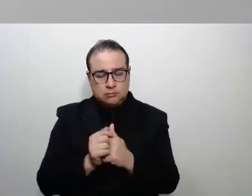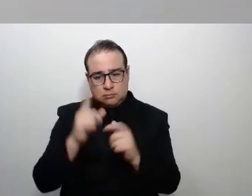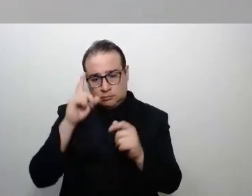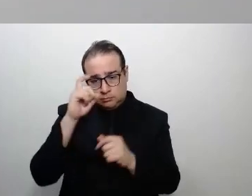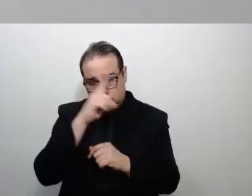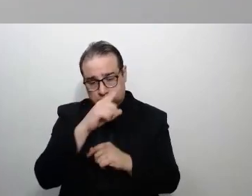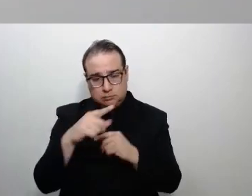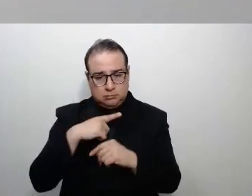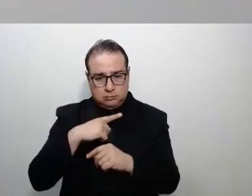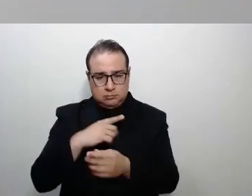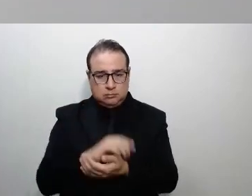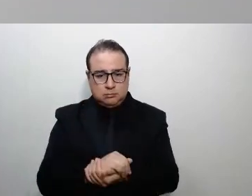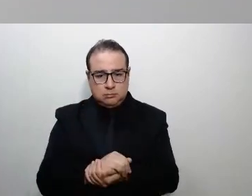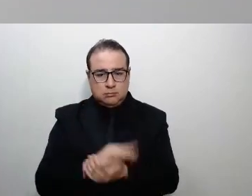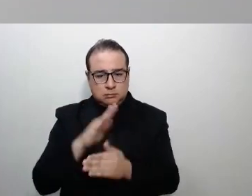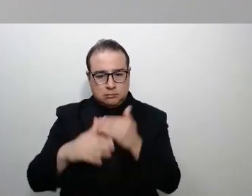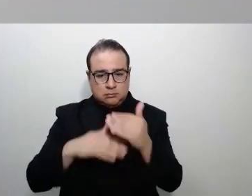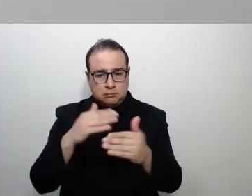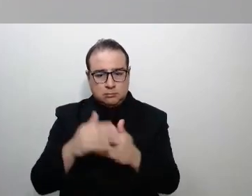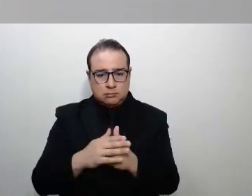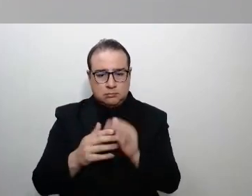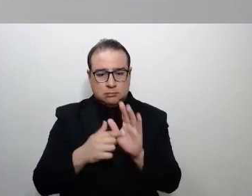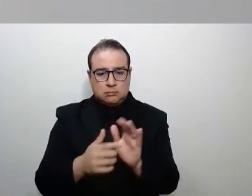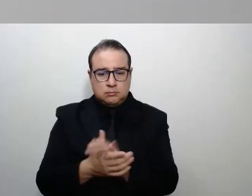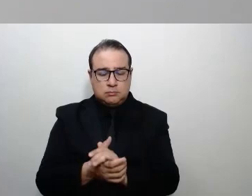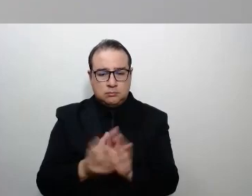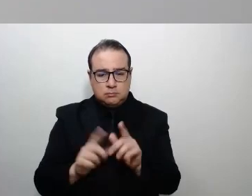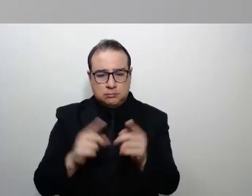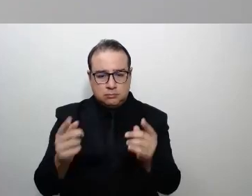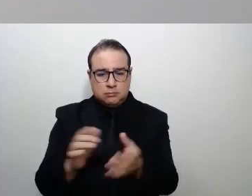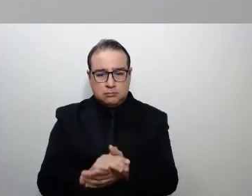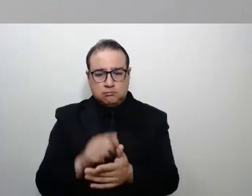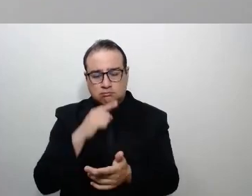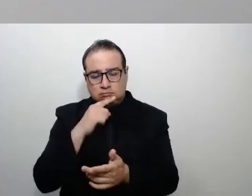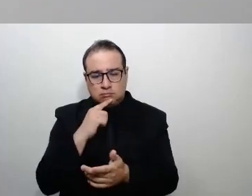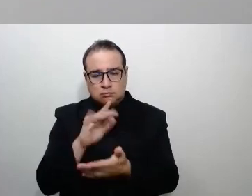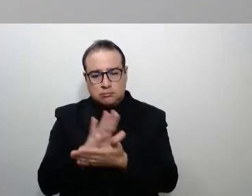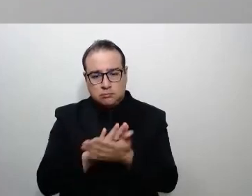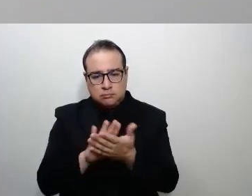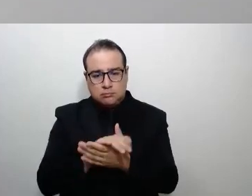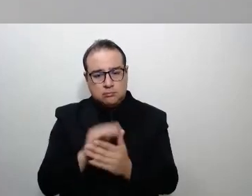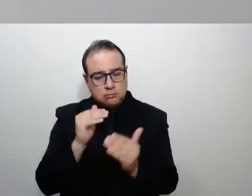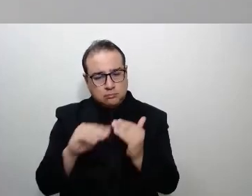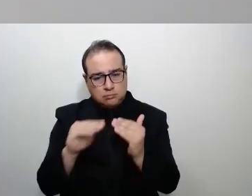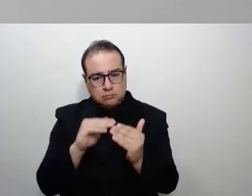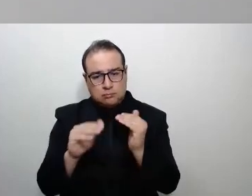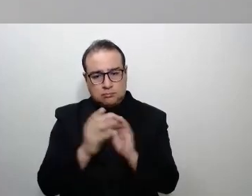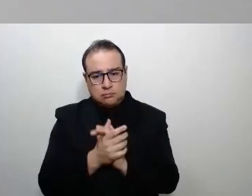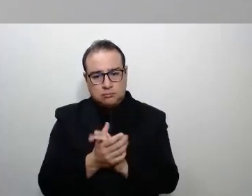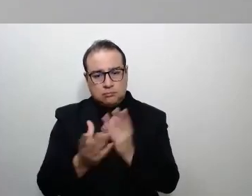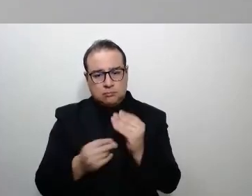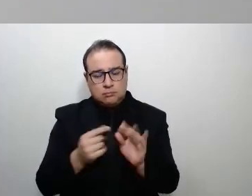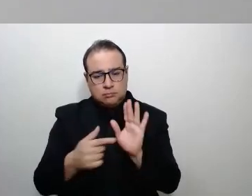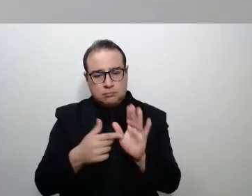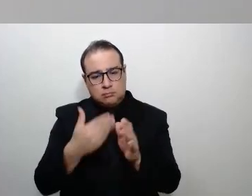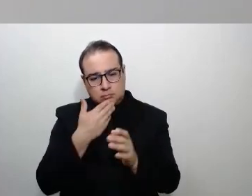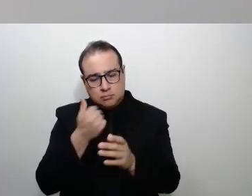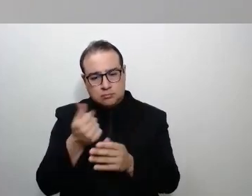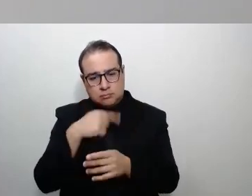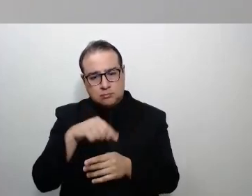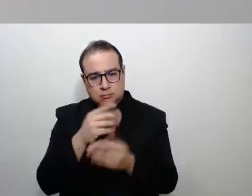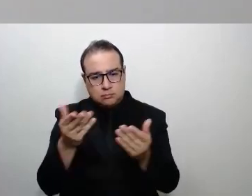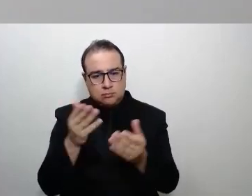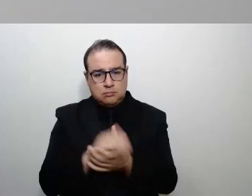a desenvolver mais isso não impede e ao contrário é a faceta melhor Nossa